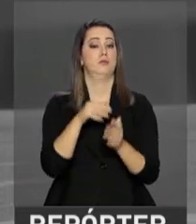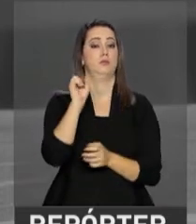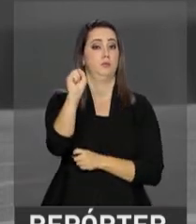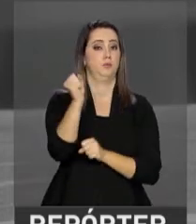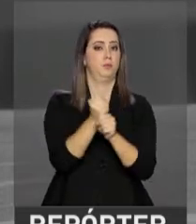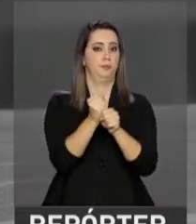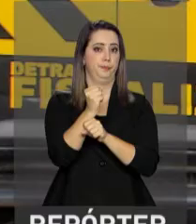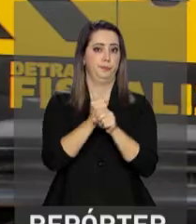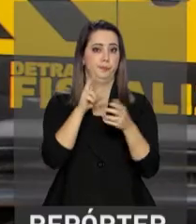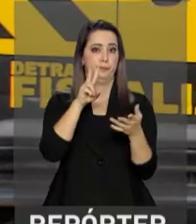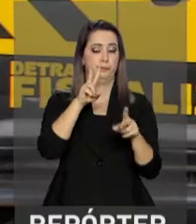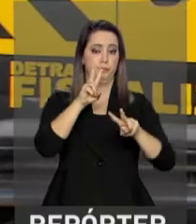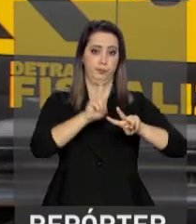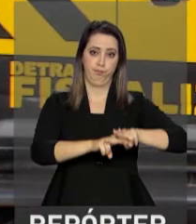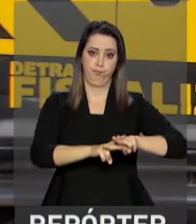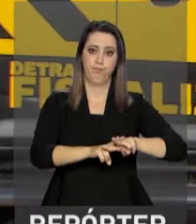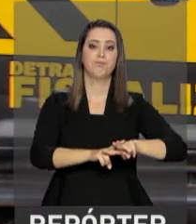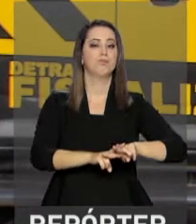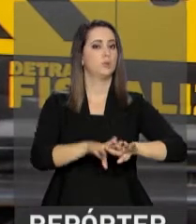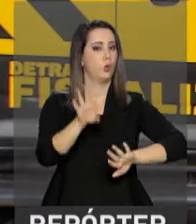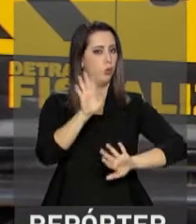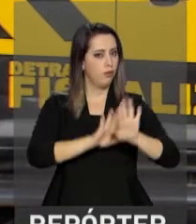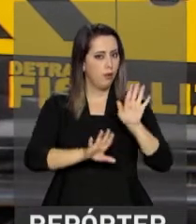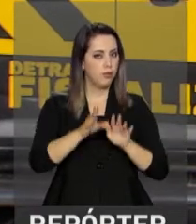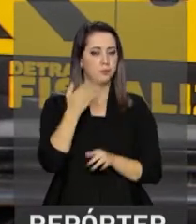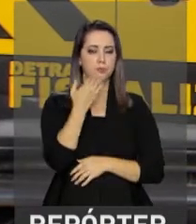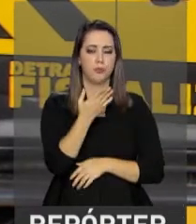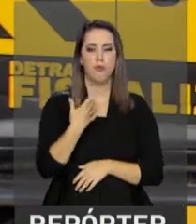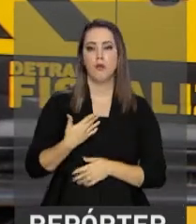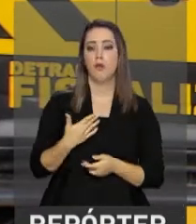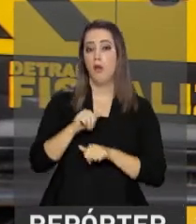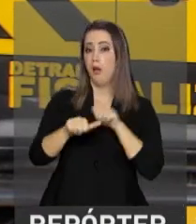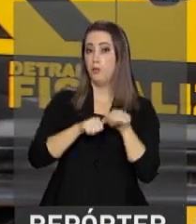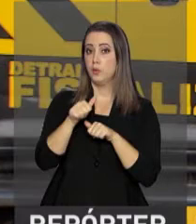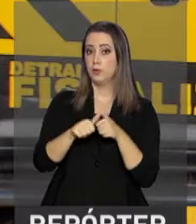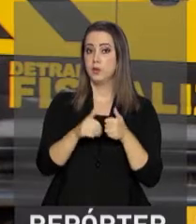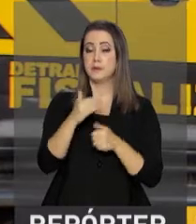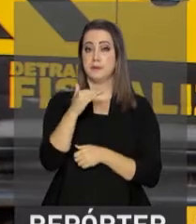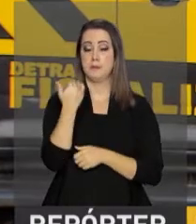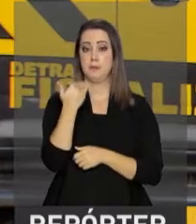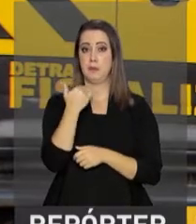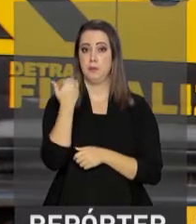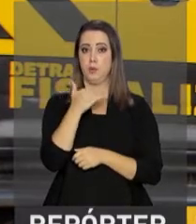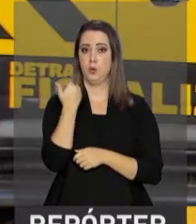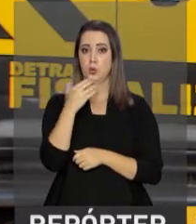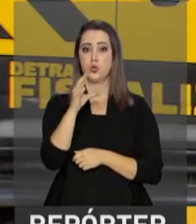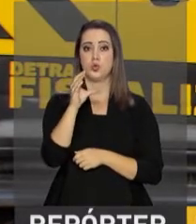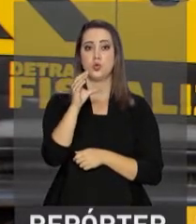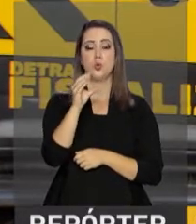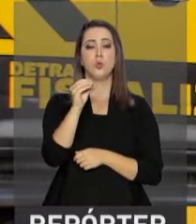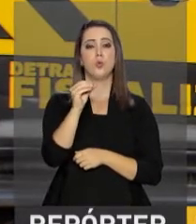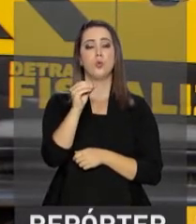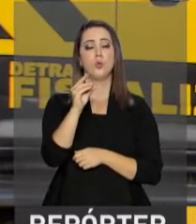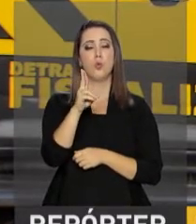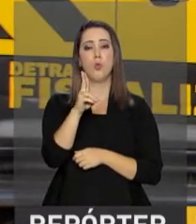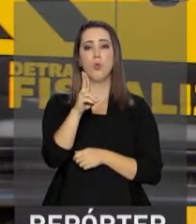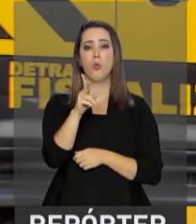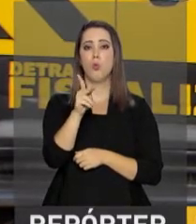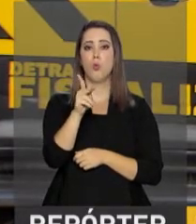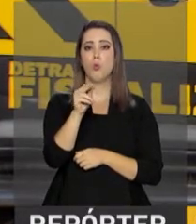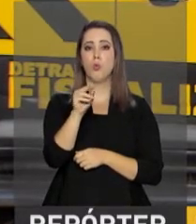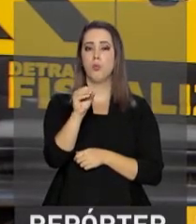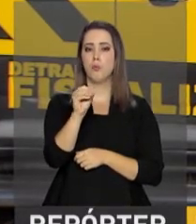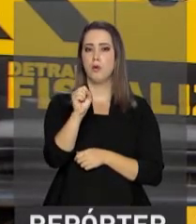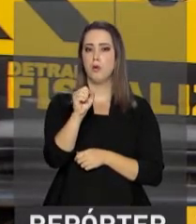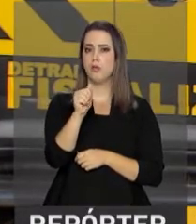anos de prisão a mudança na lei para homicídio culposo passa a valer daqui a 120 dias a partir de então quem vai